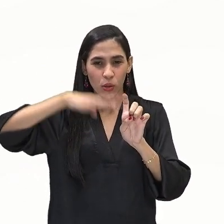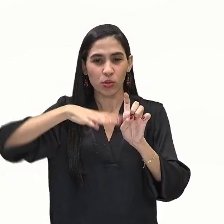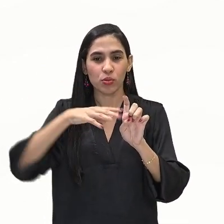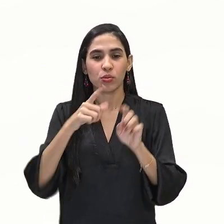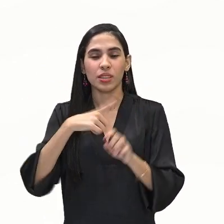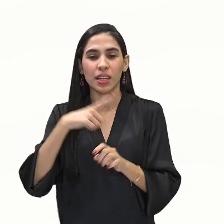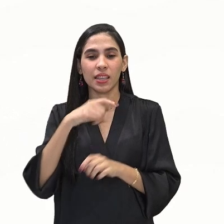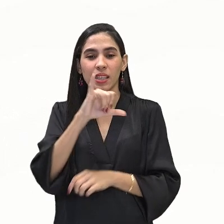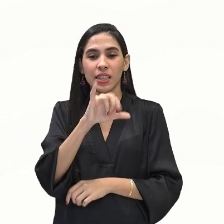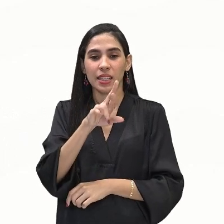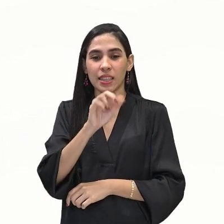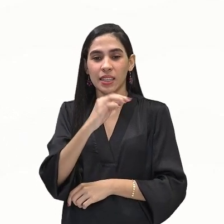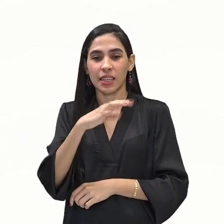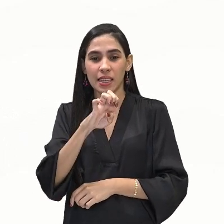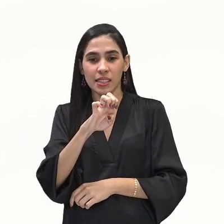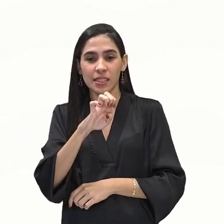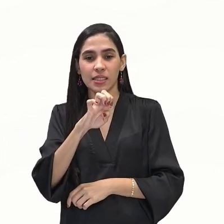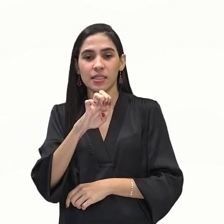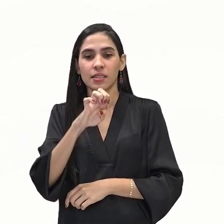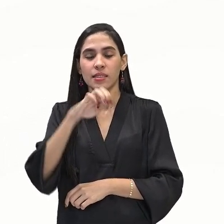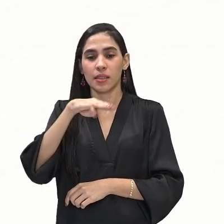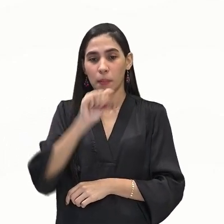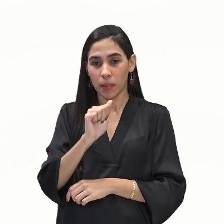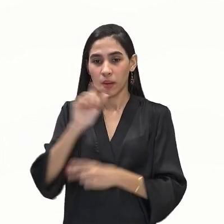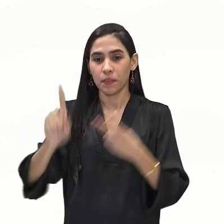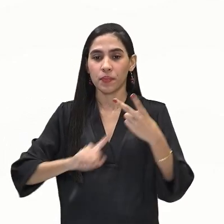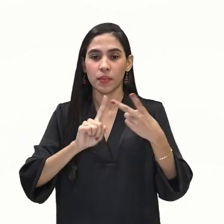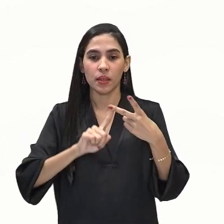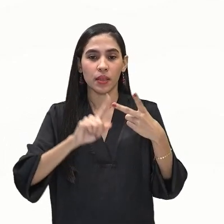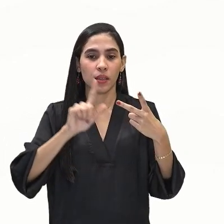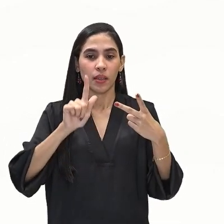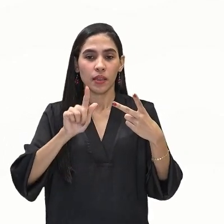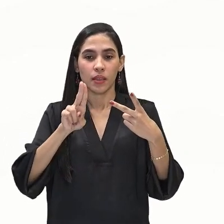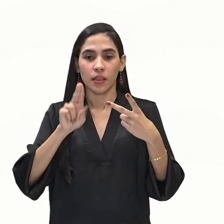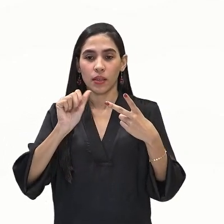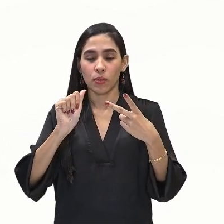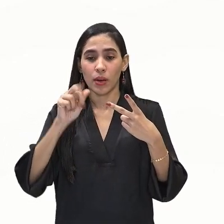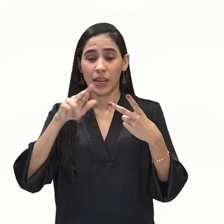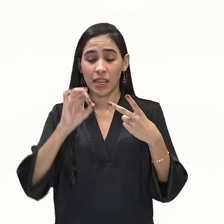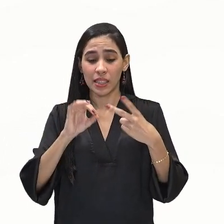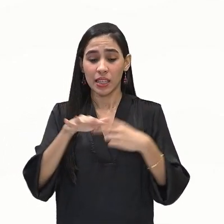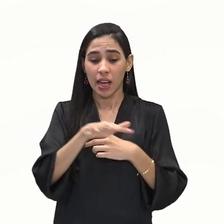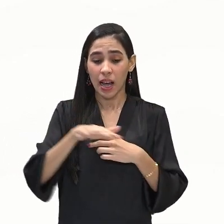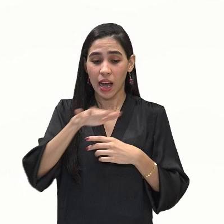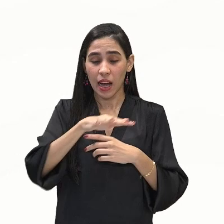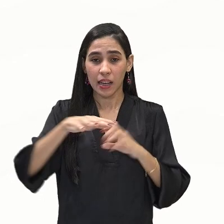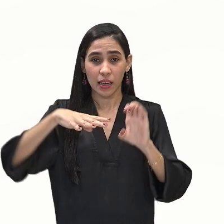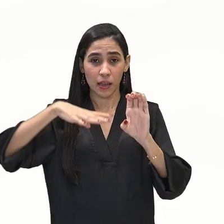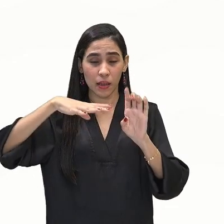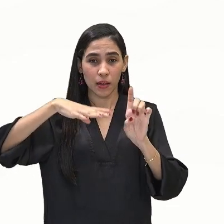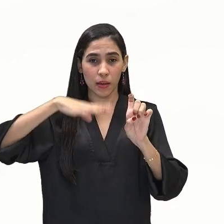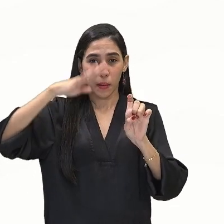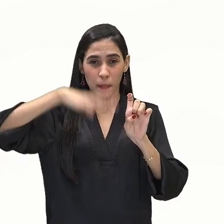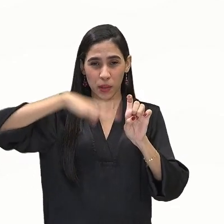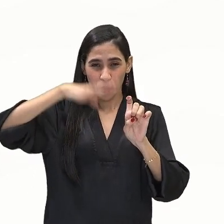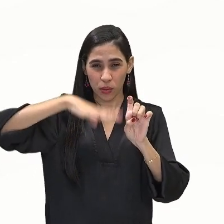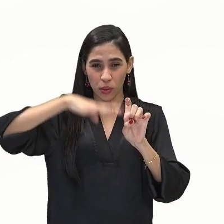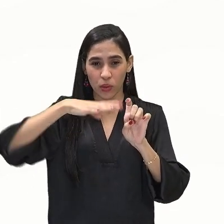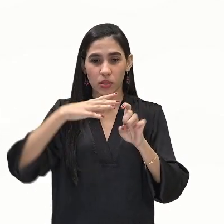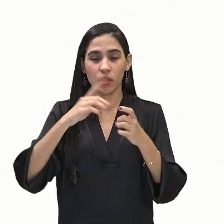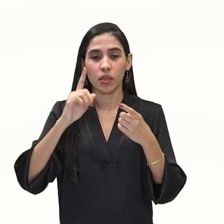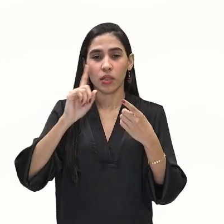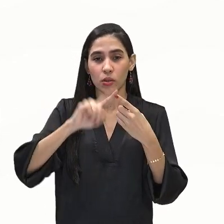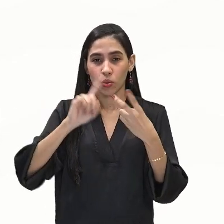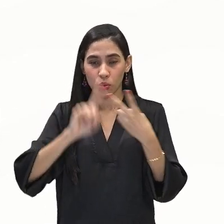Mel, e o Guarani, isso no ambiente mitológico. E esses dois